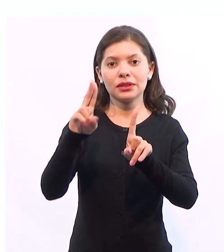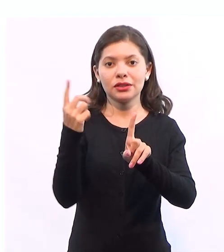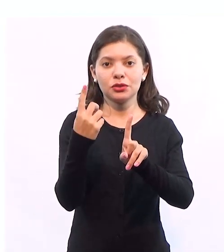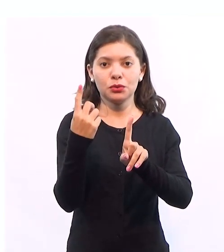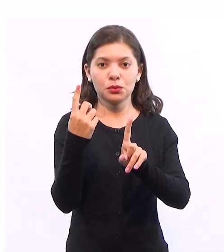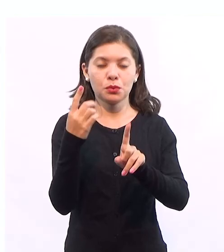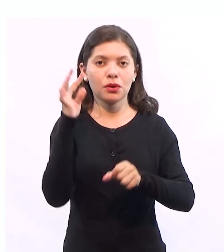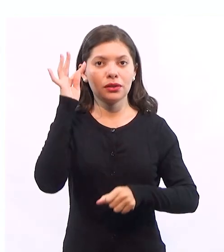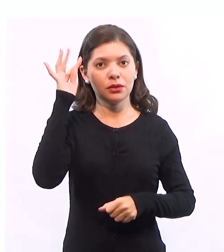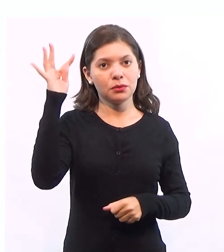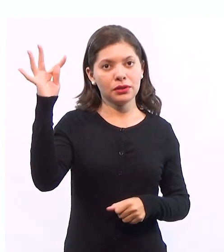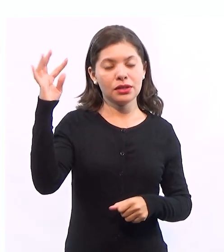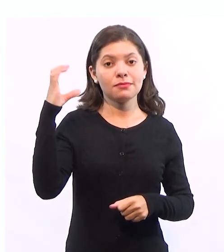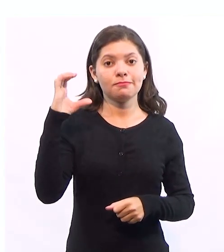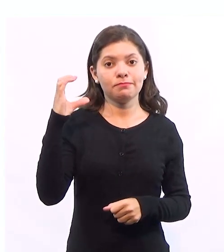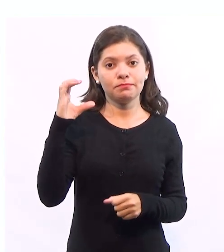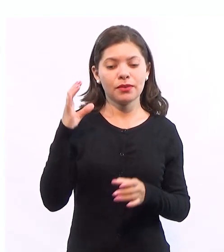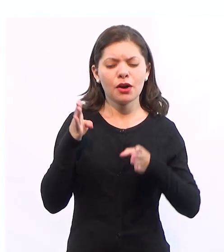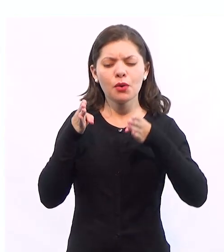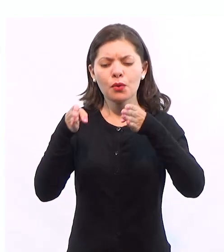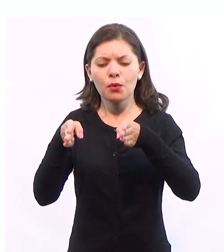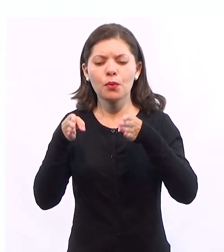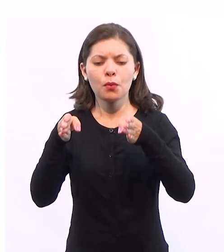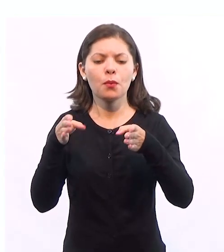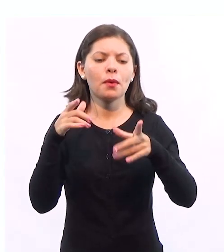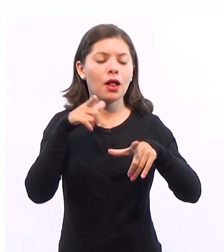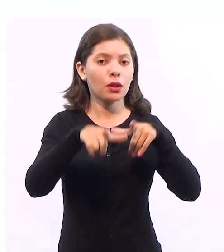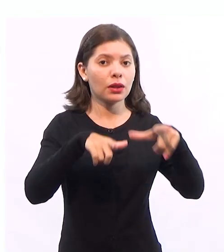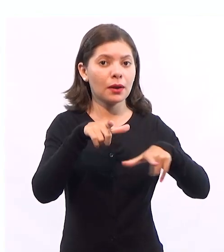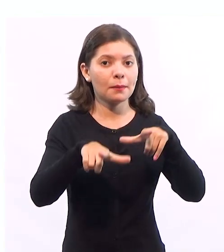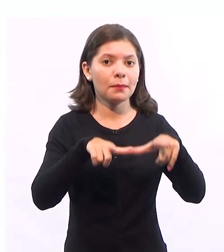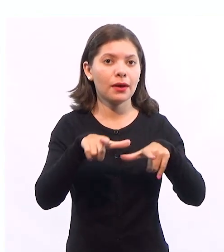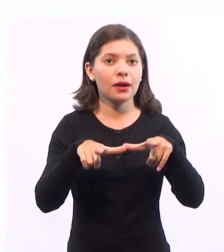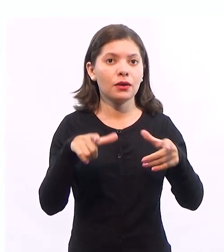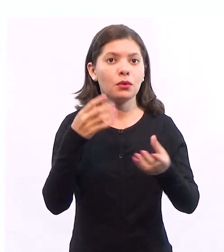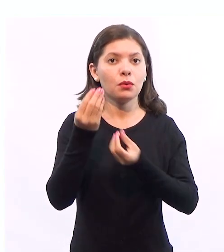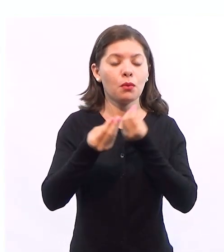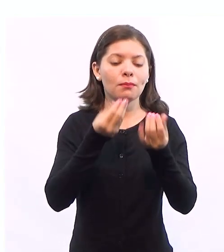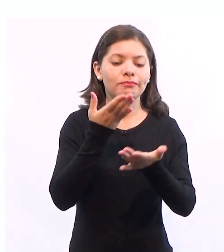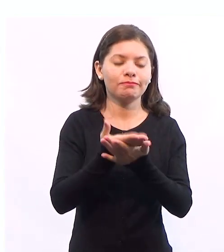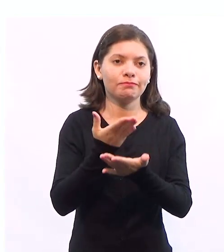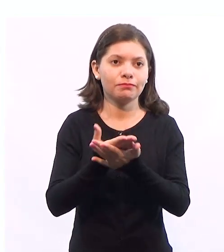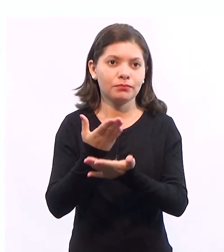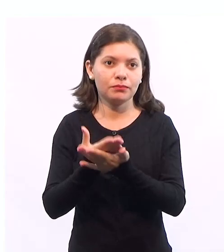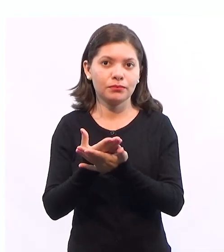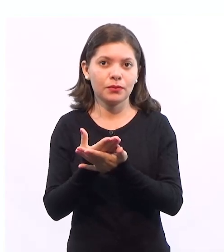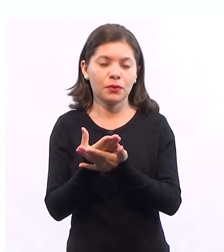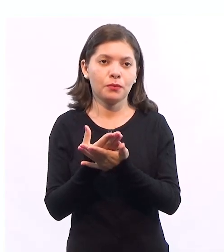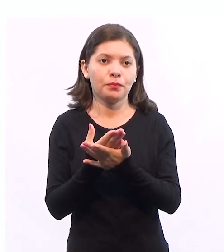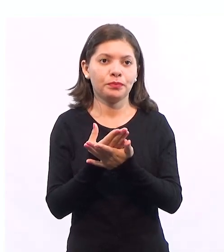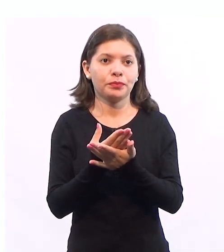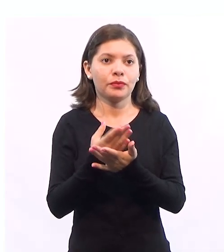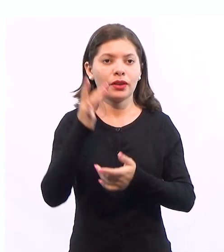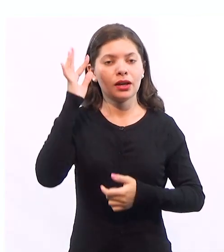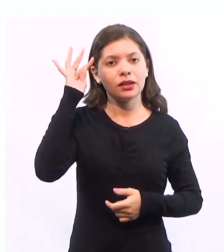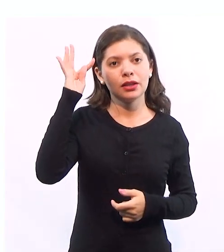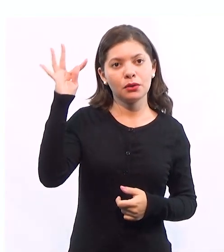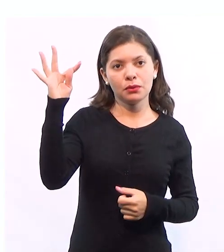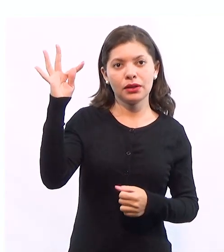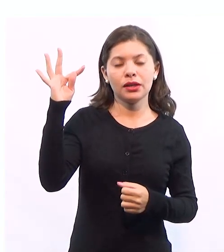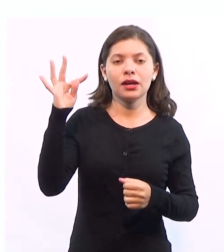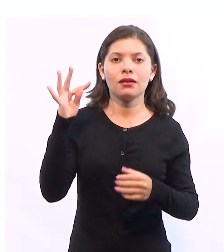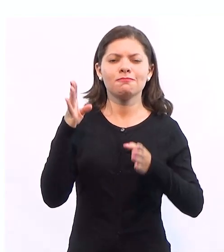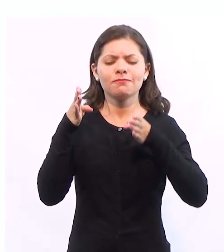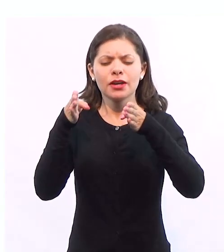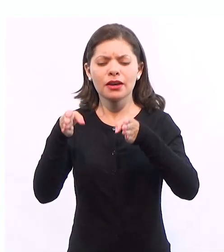a teoria científica, a ênfase era nas tarefas, né, por meio do estudo de tempos e movimentos. A teoria clássica,